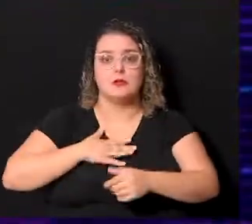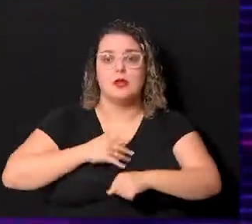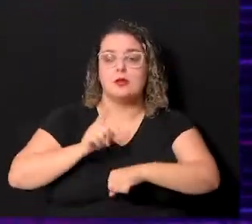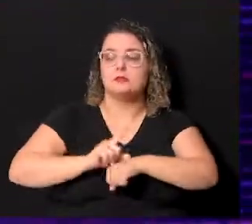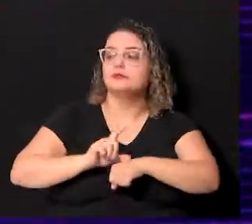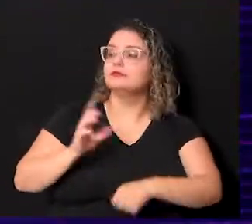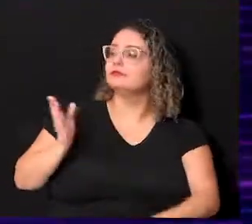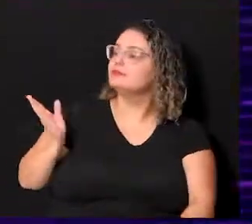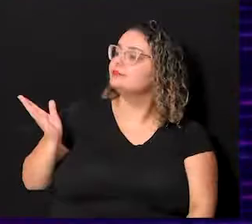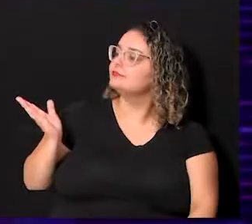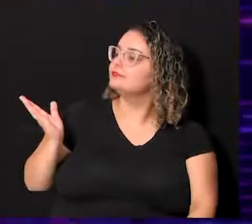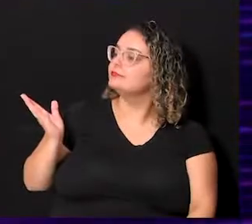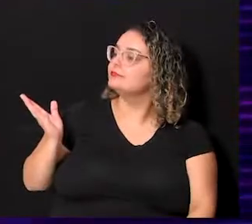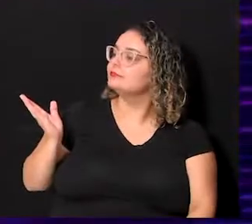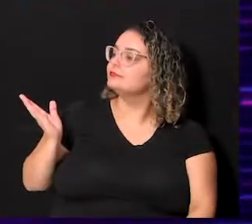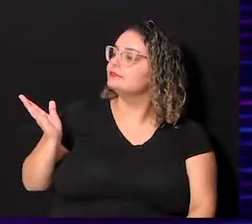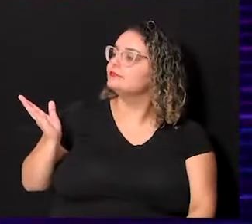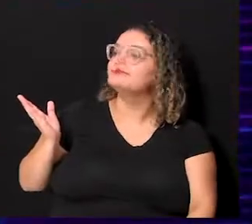minha